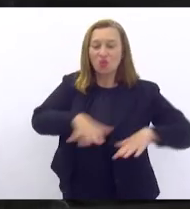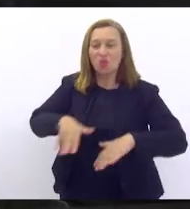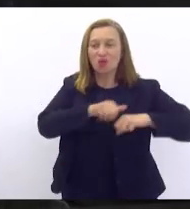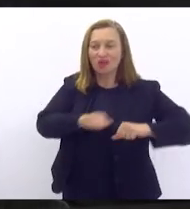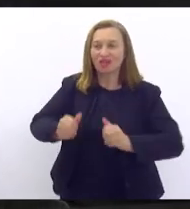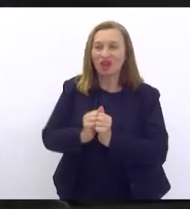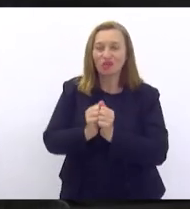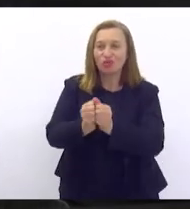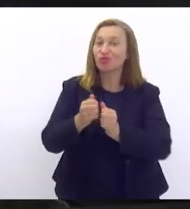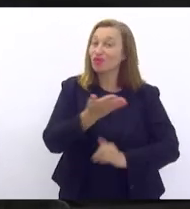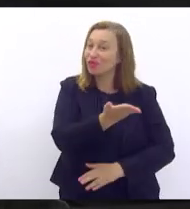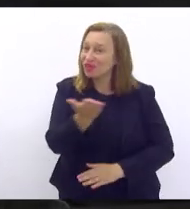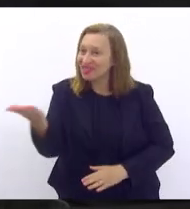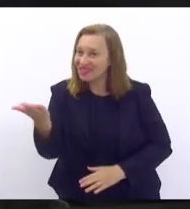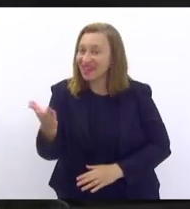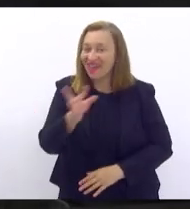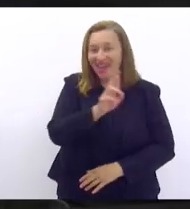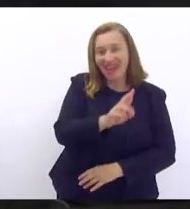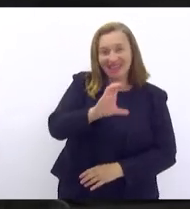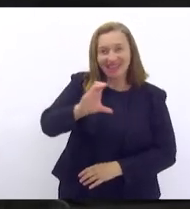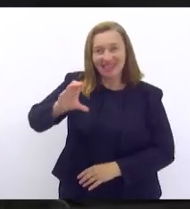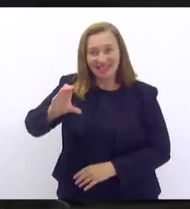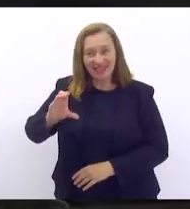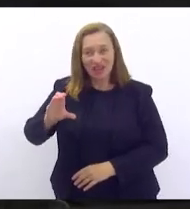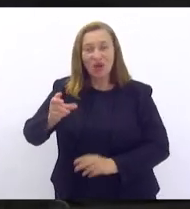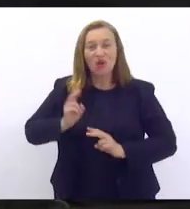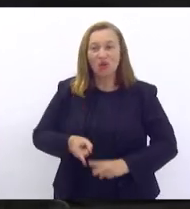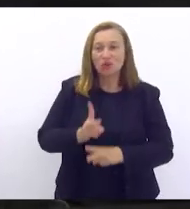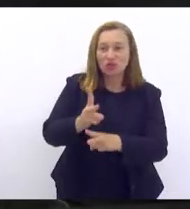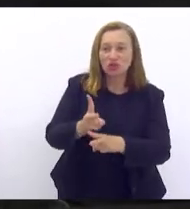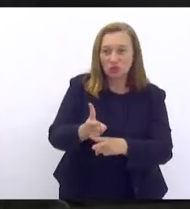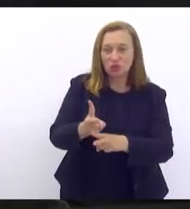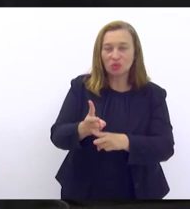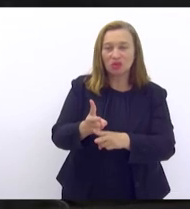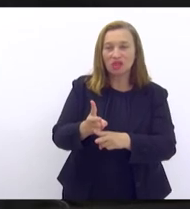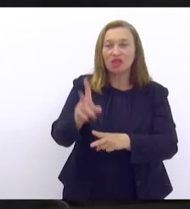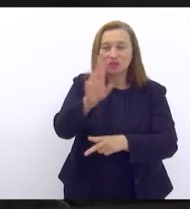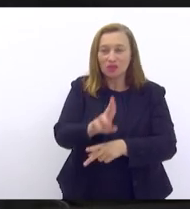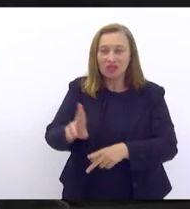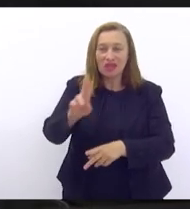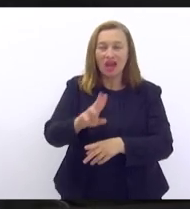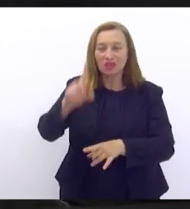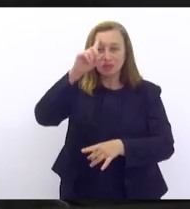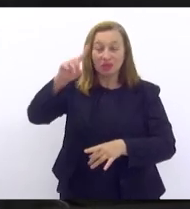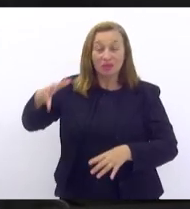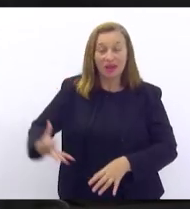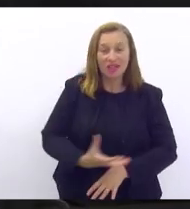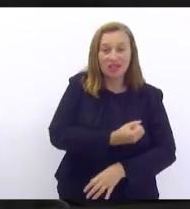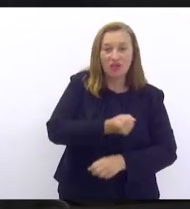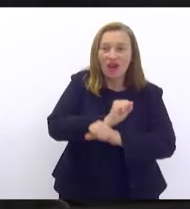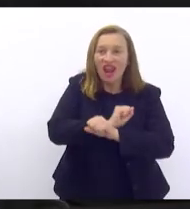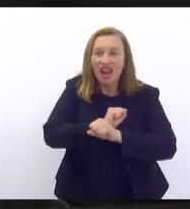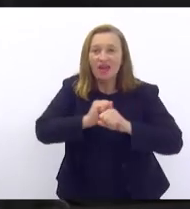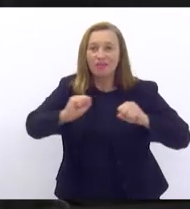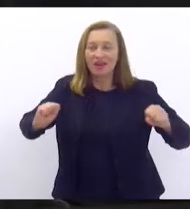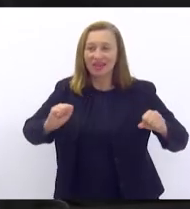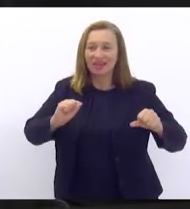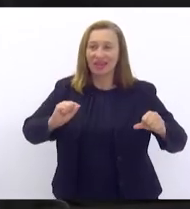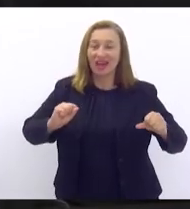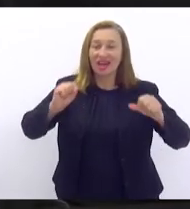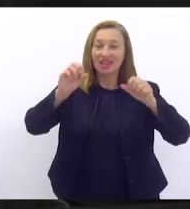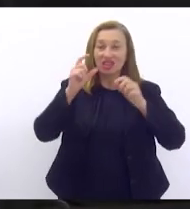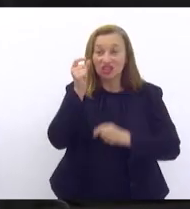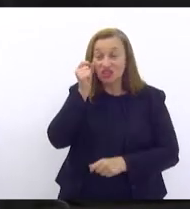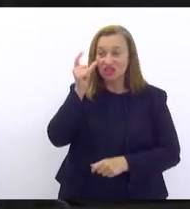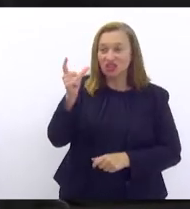com vocês. Que a RCC continue sendo instrumento de Deus para salvar, resgatar e